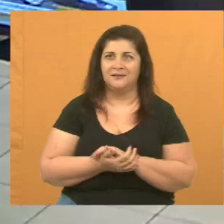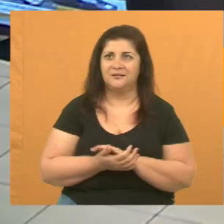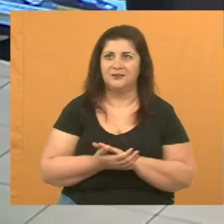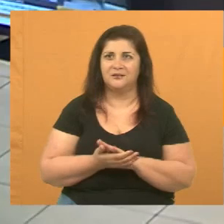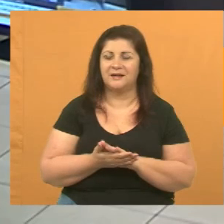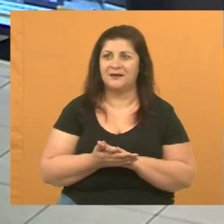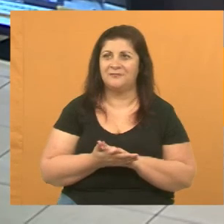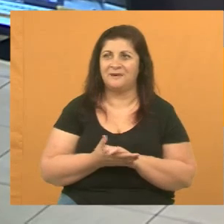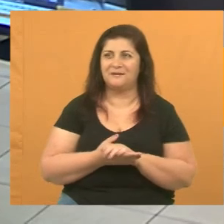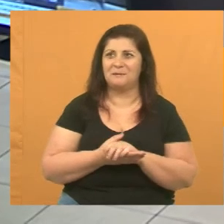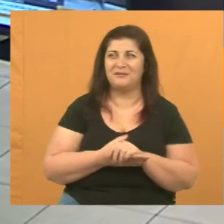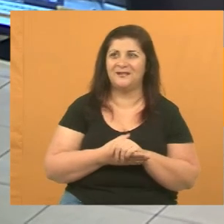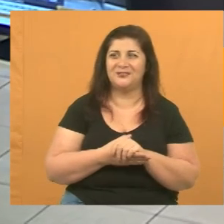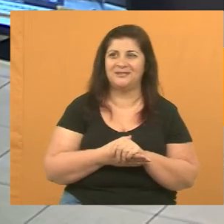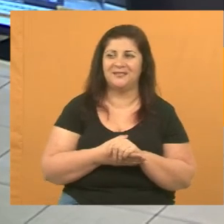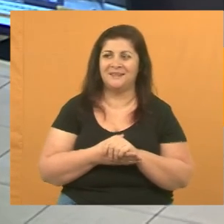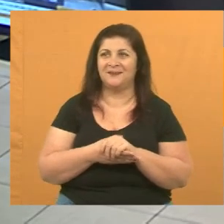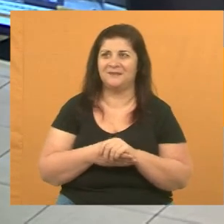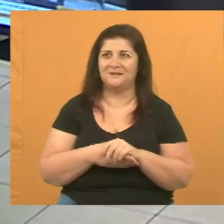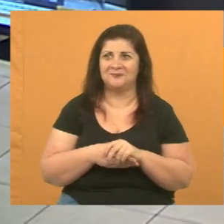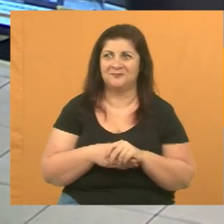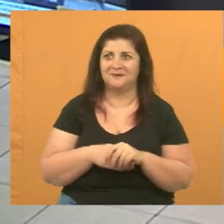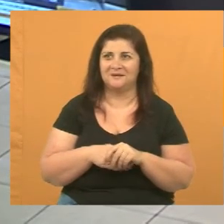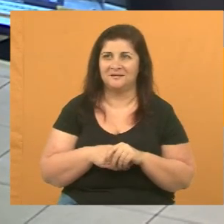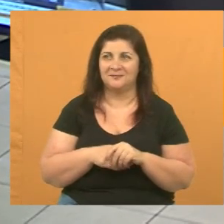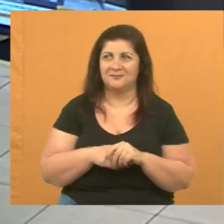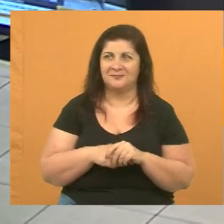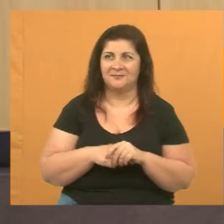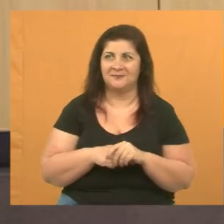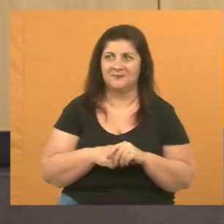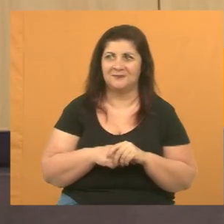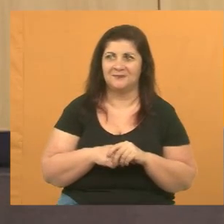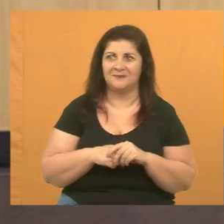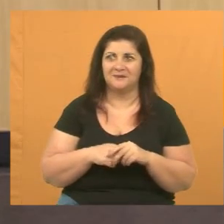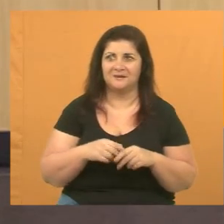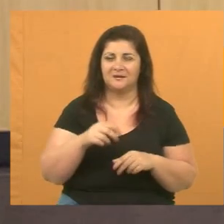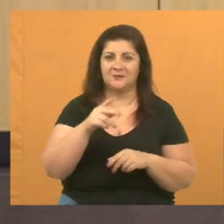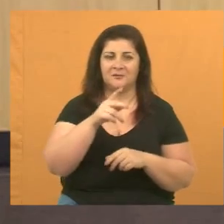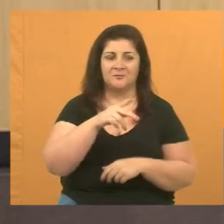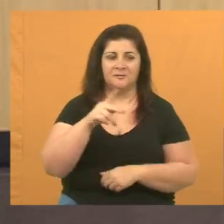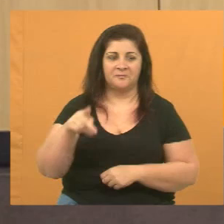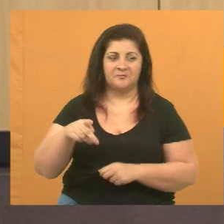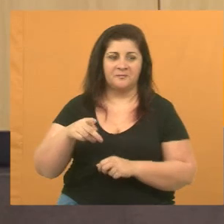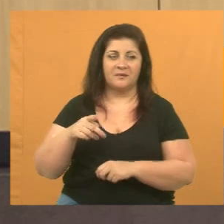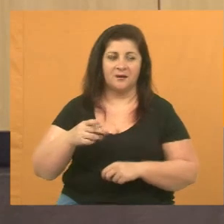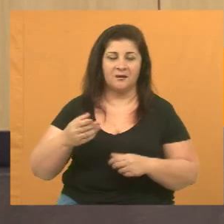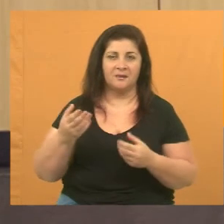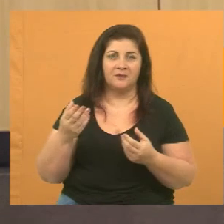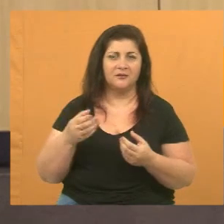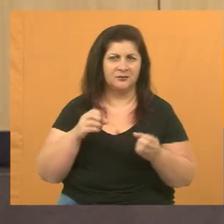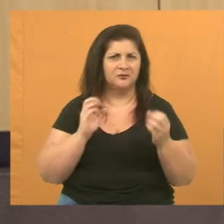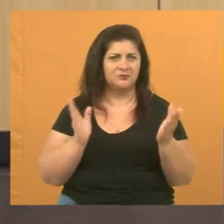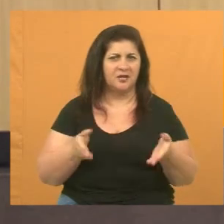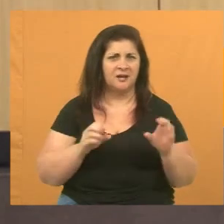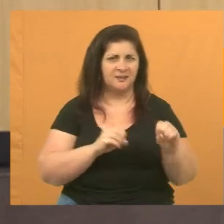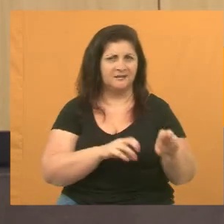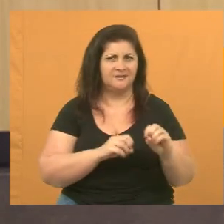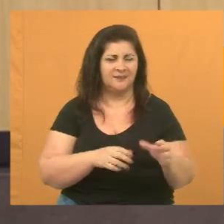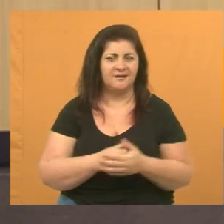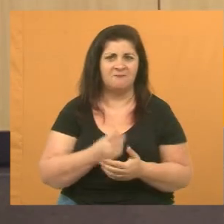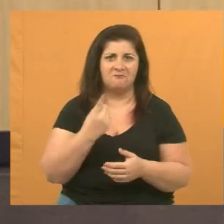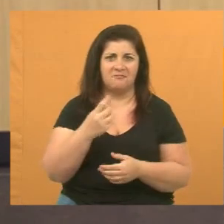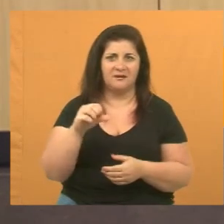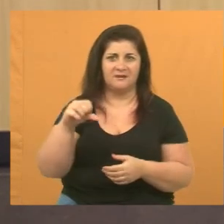Só salientando, Flavinho, eu também dei aula no Jami, que dava aula para os seus irmãos, e você morava lá, em